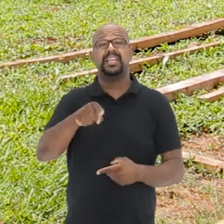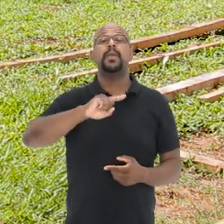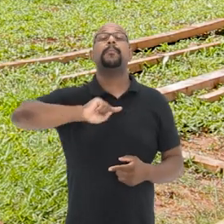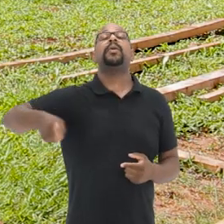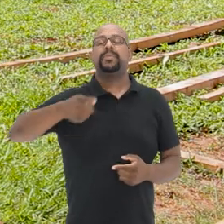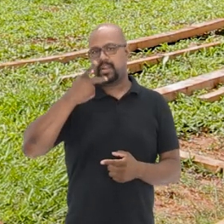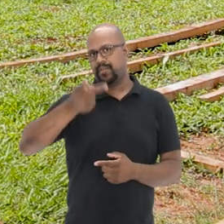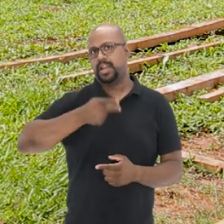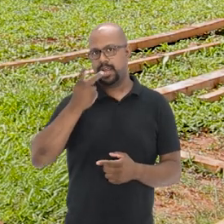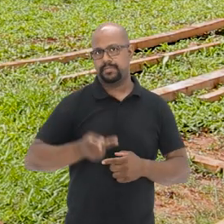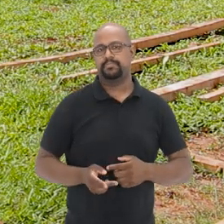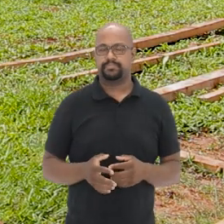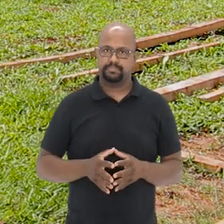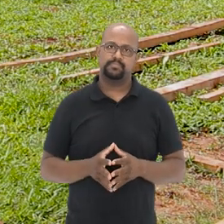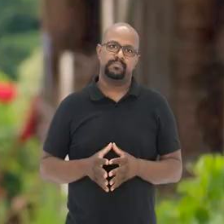Eles eram proibidos a falar